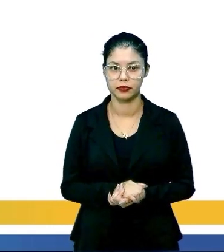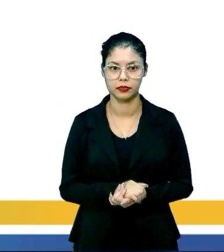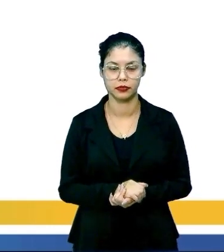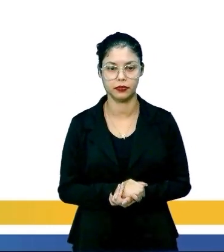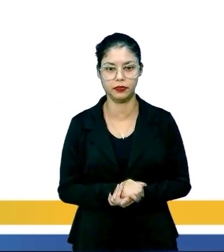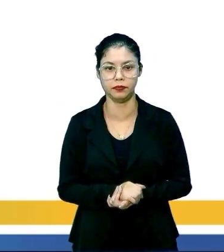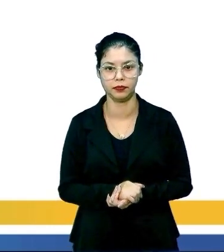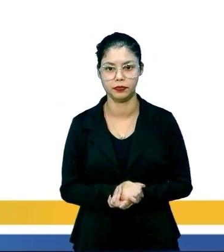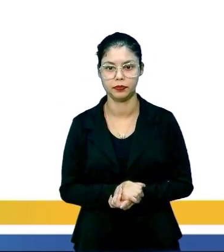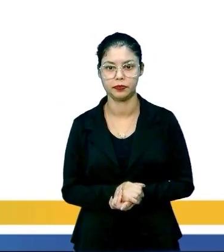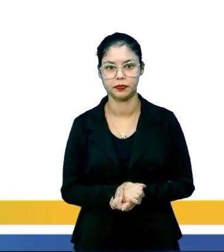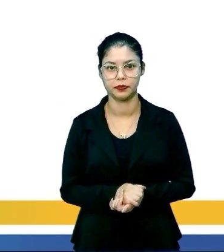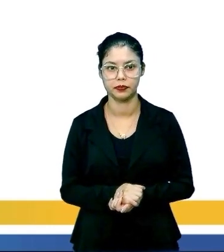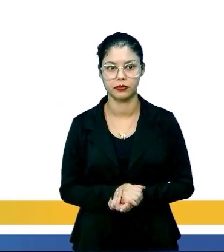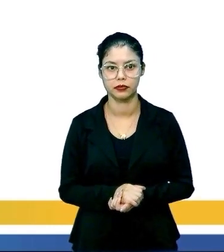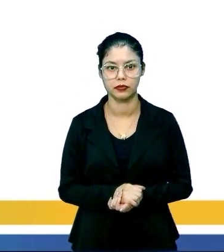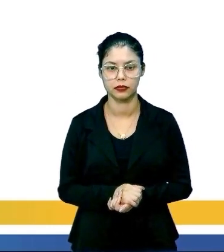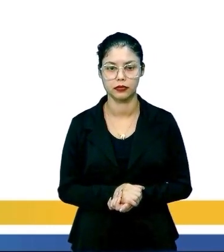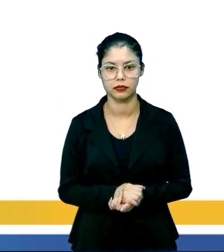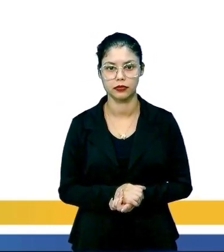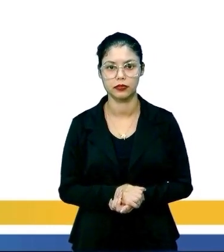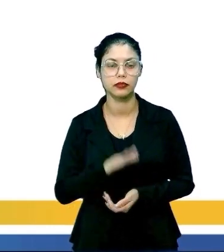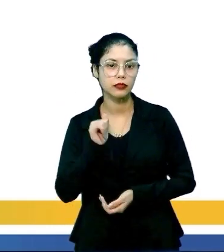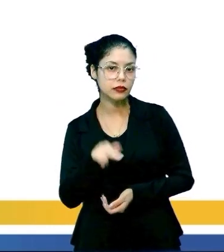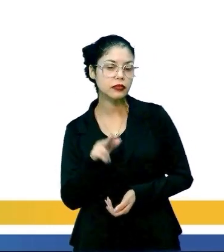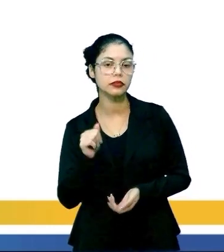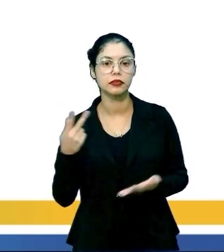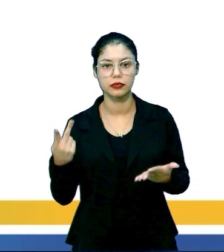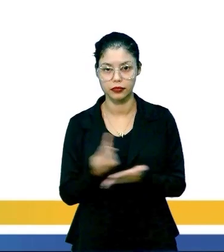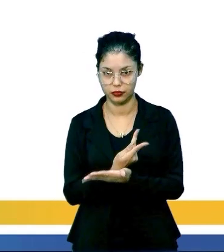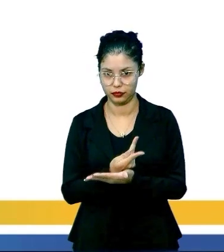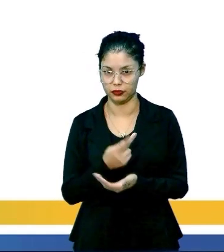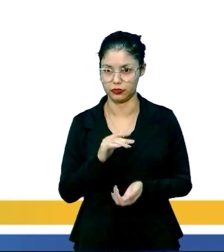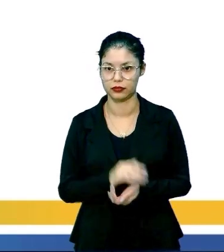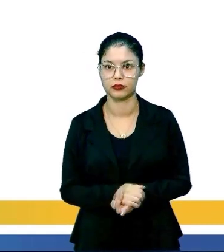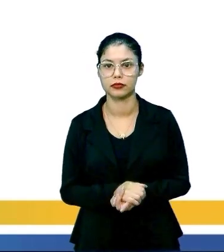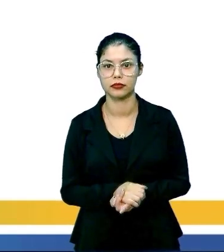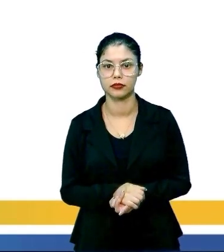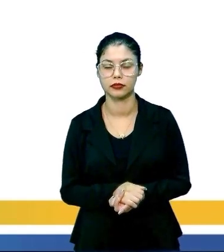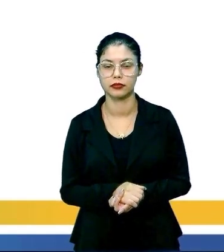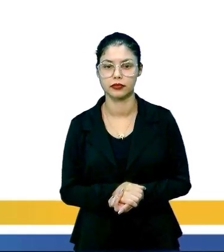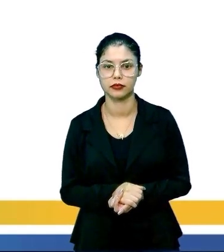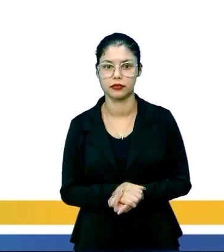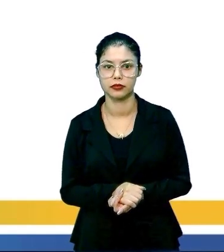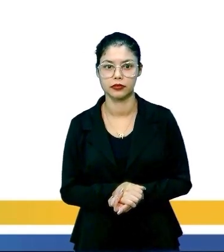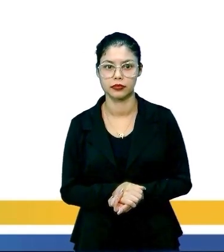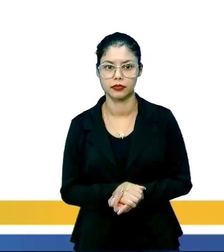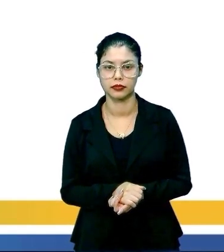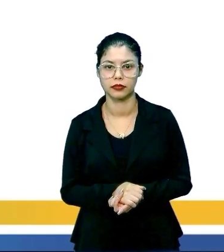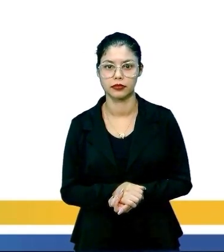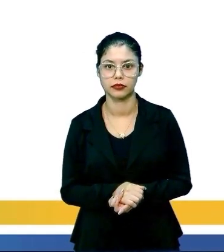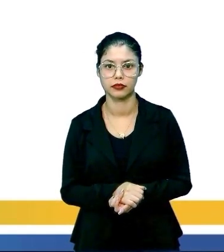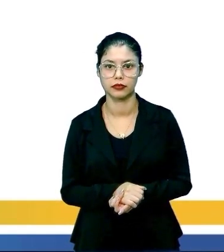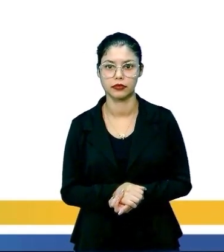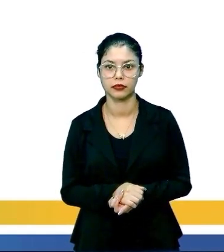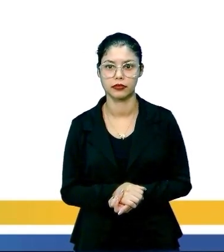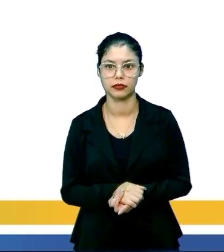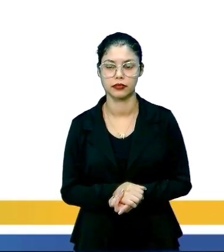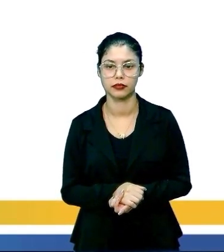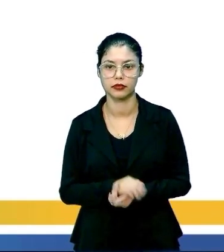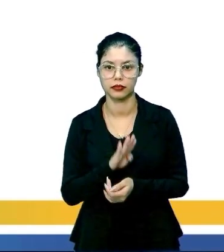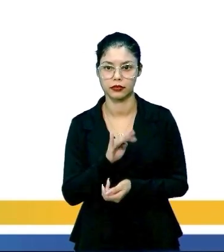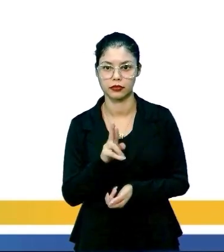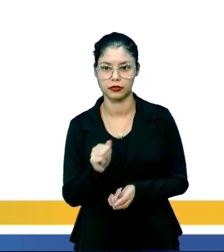afirmativa lá. A afirmativa que Ana está incorreta, né? E as afirmativas